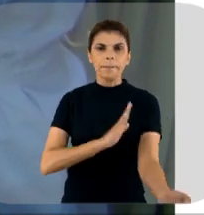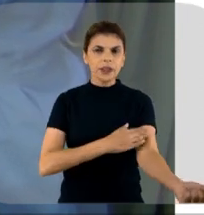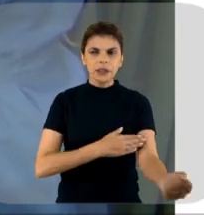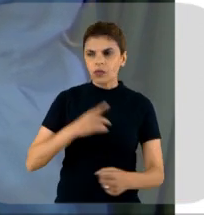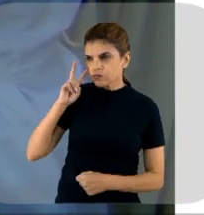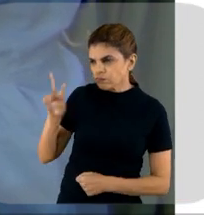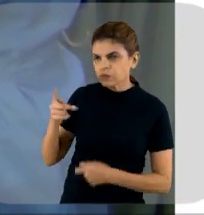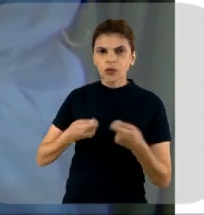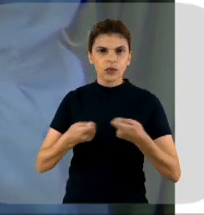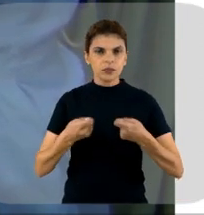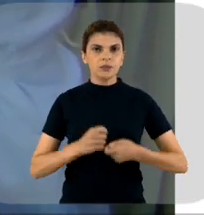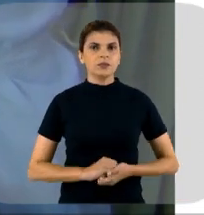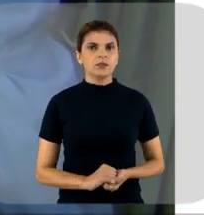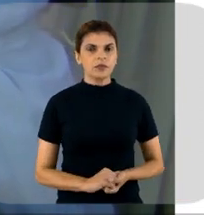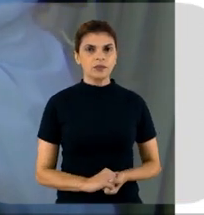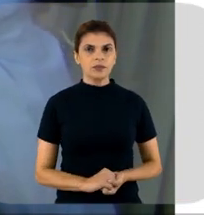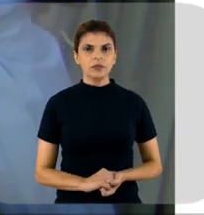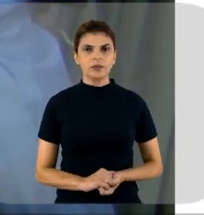monitorizaremos o paciente.